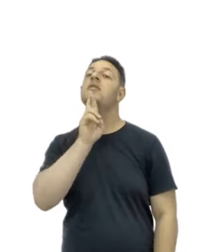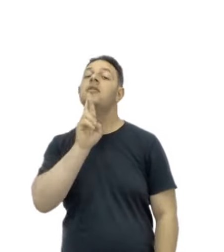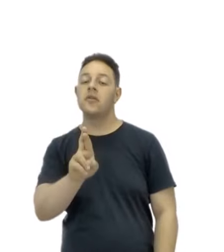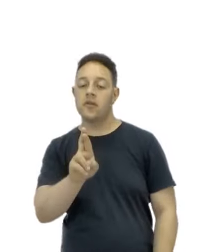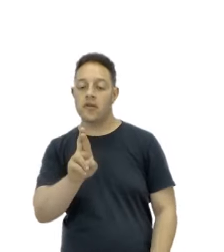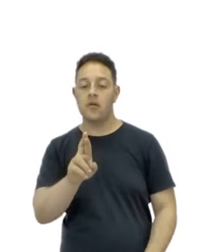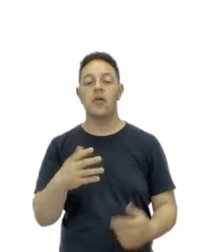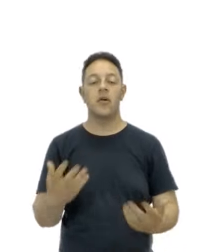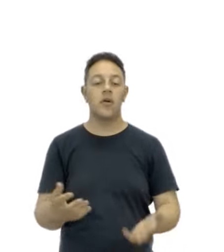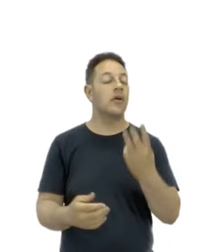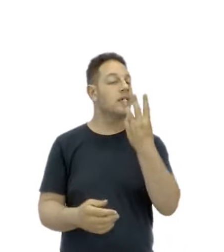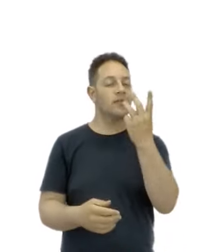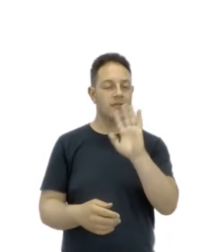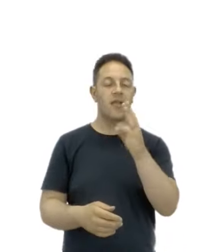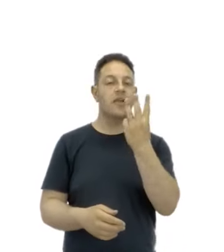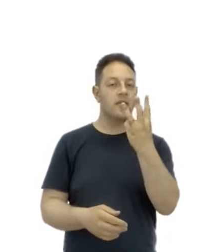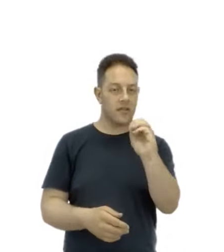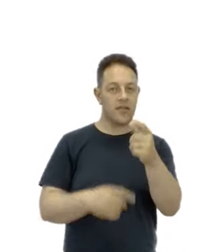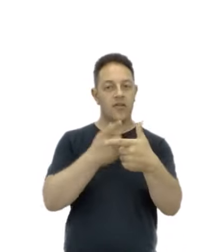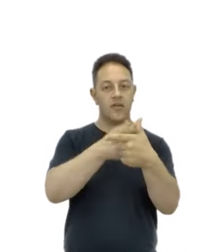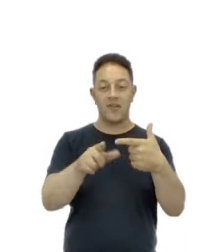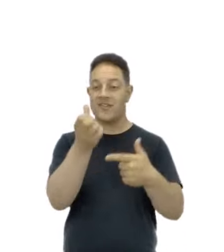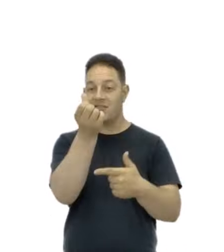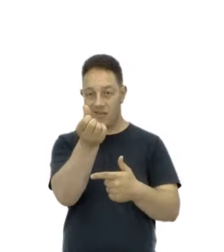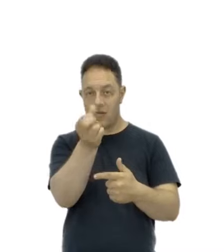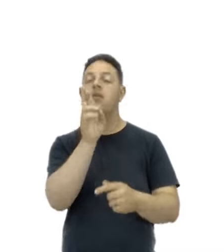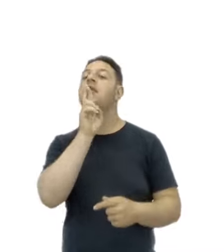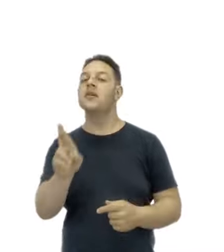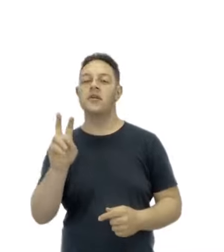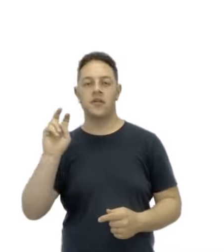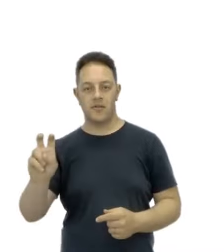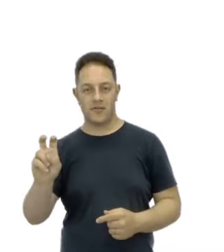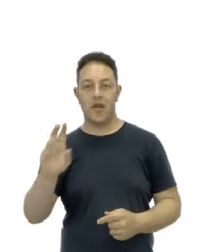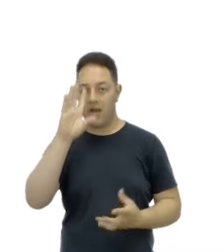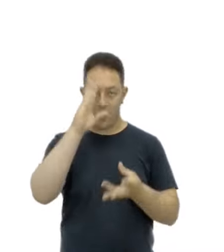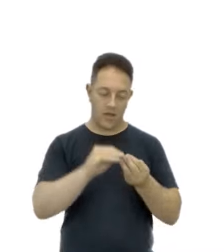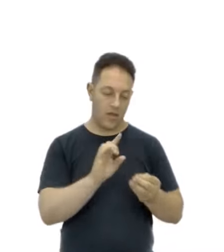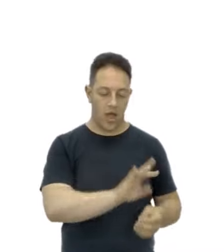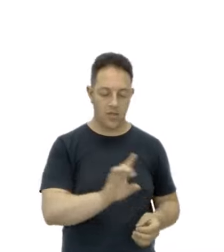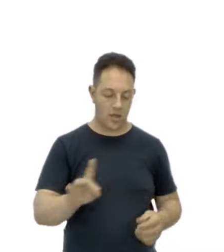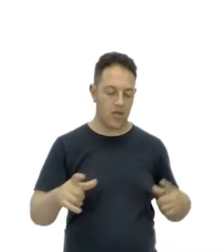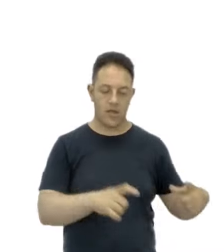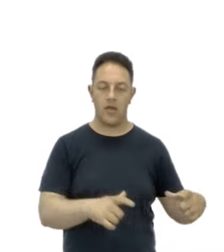dividido por 6 igual a 5. Em cada prato, há 5 tortas.